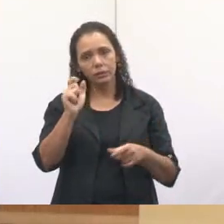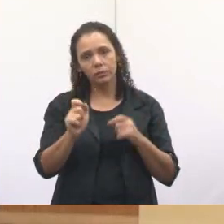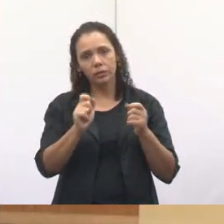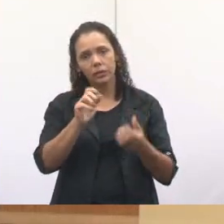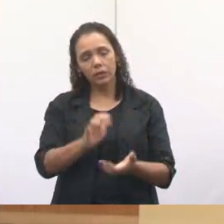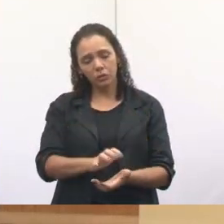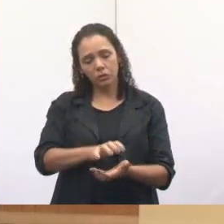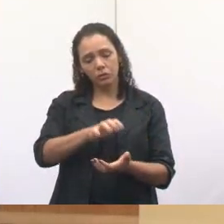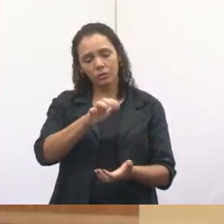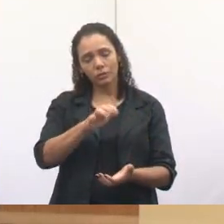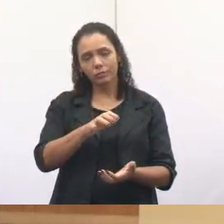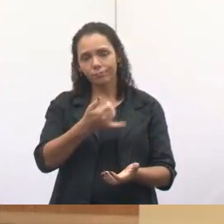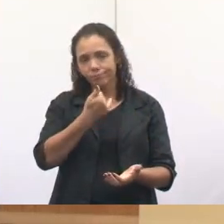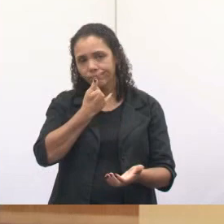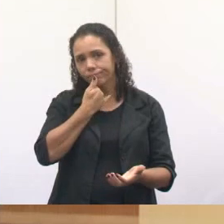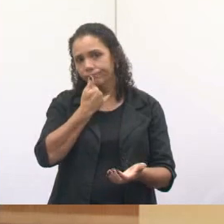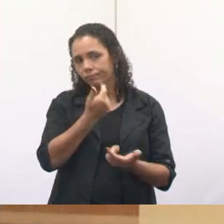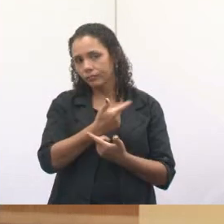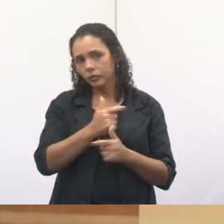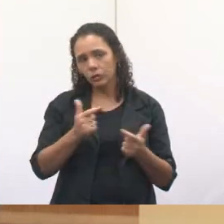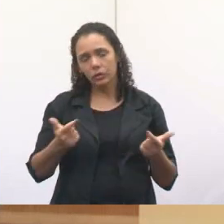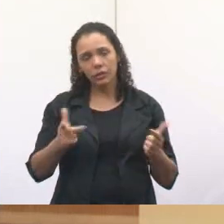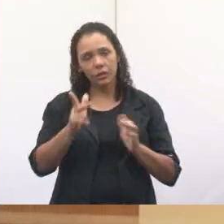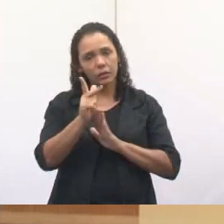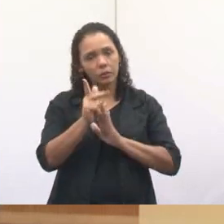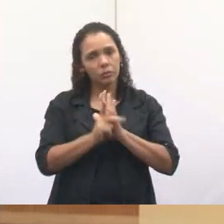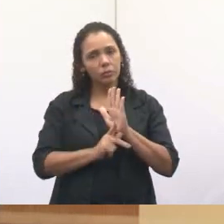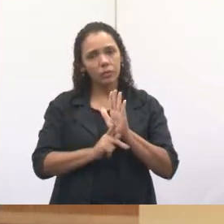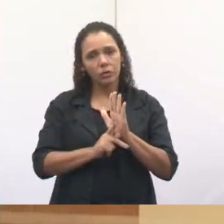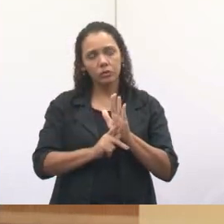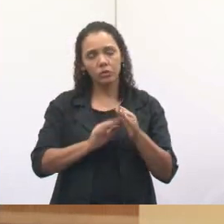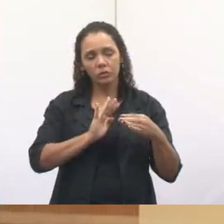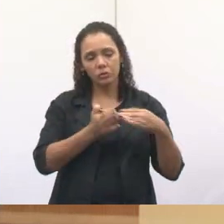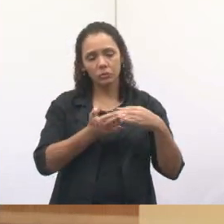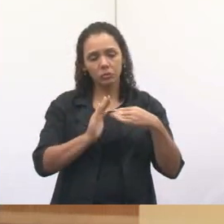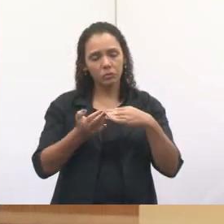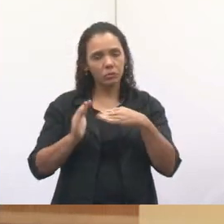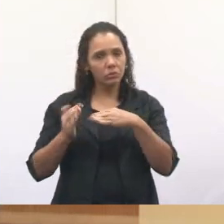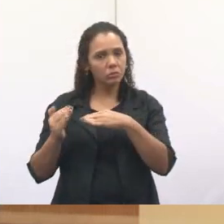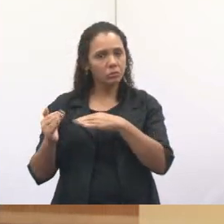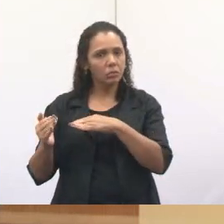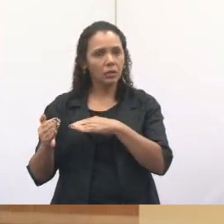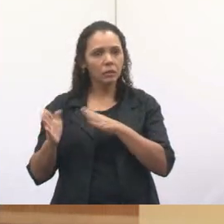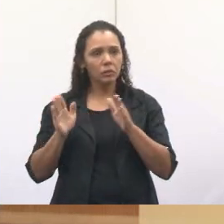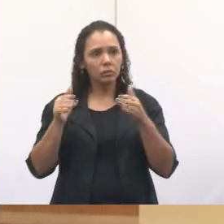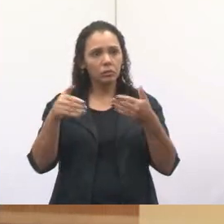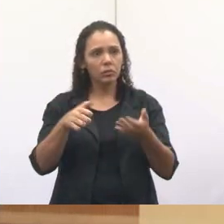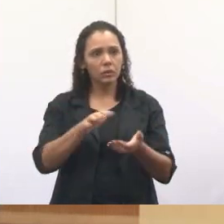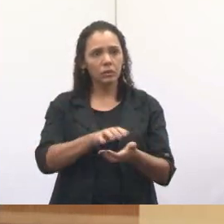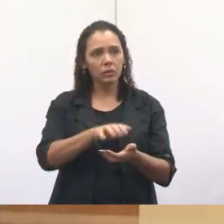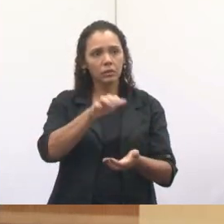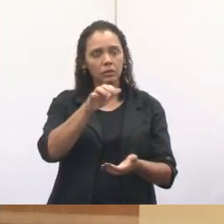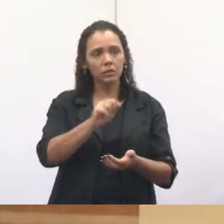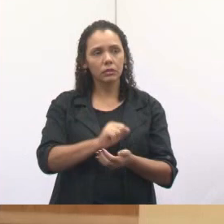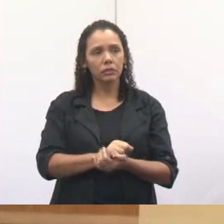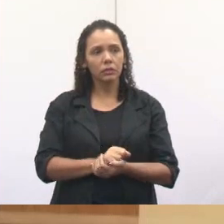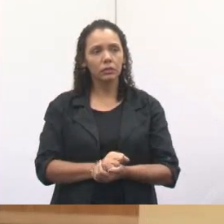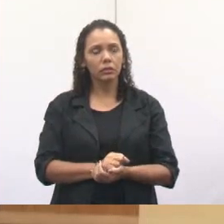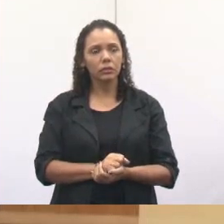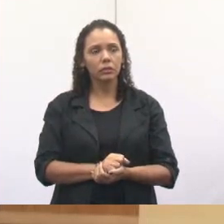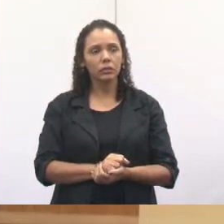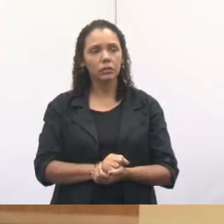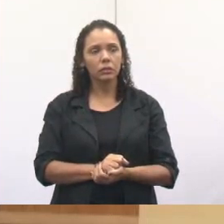idosos, infelizmente, não têm projetos nos bairros, principalmente. Olha, o Educar Mais Paraíso está lá. Não é?